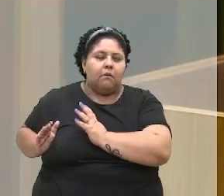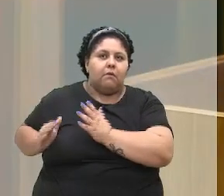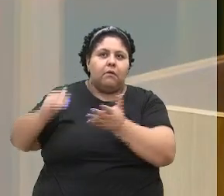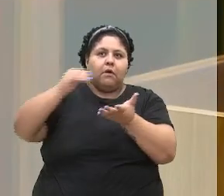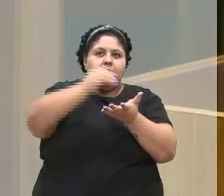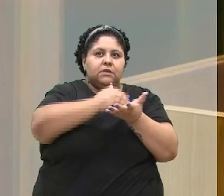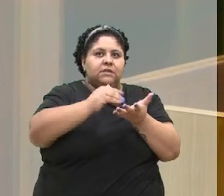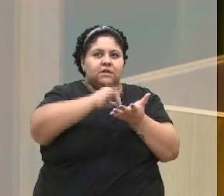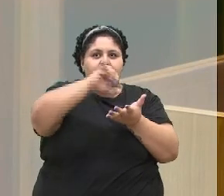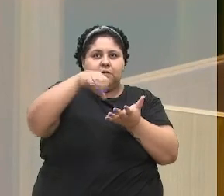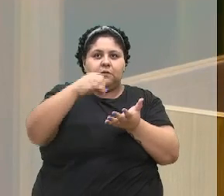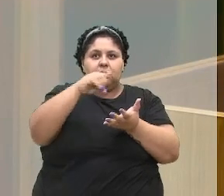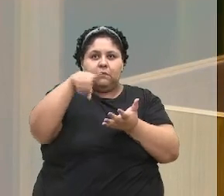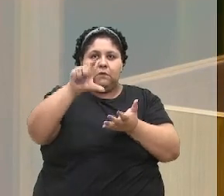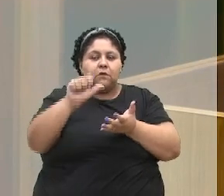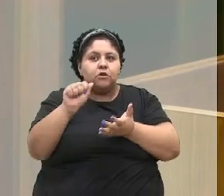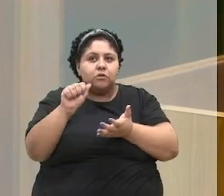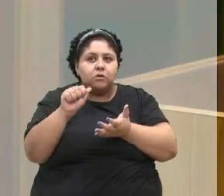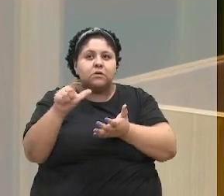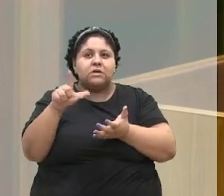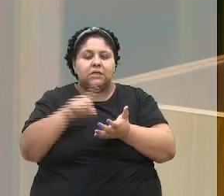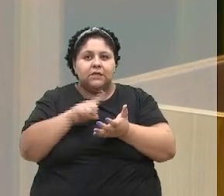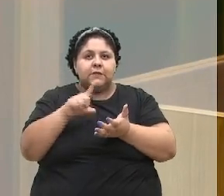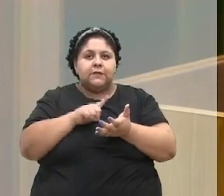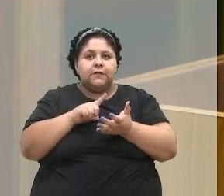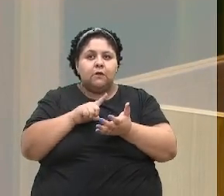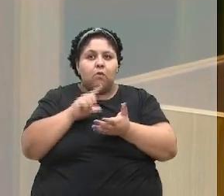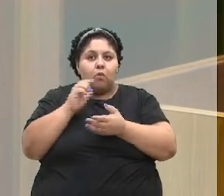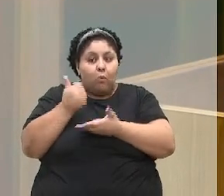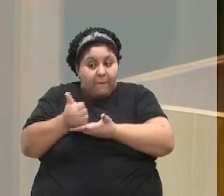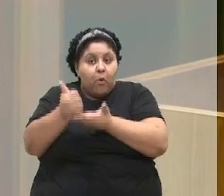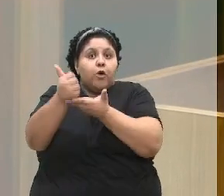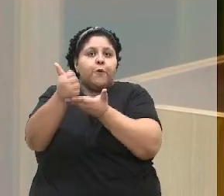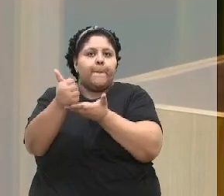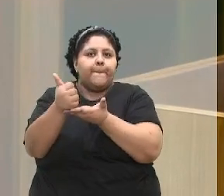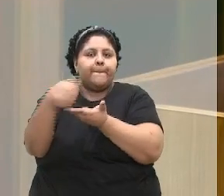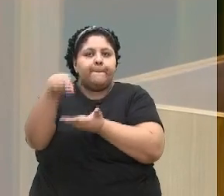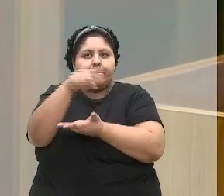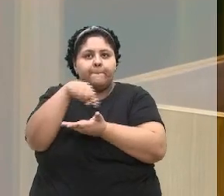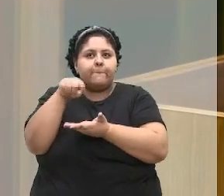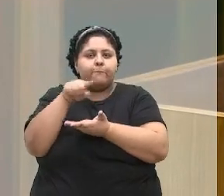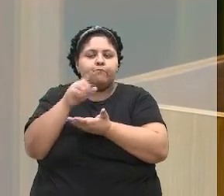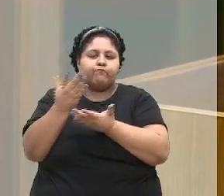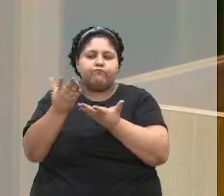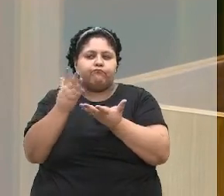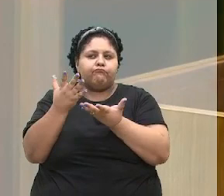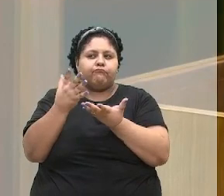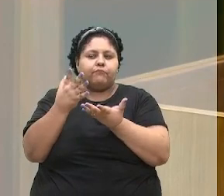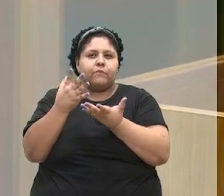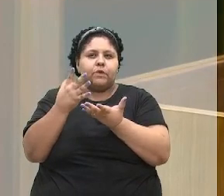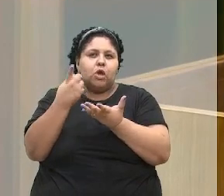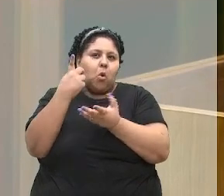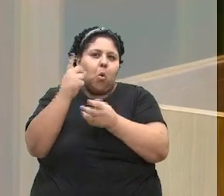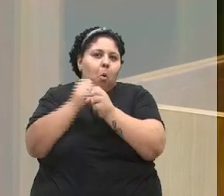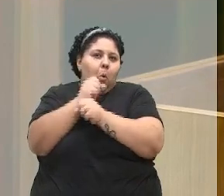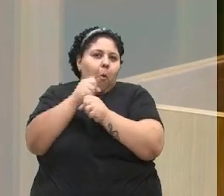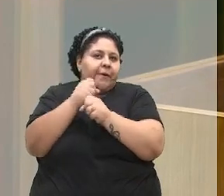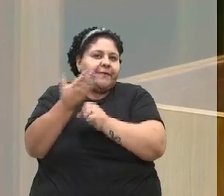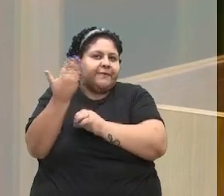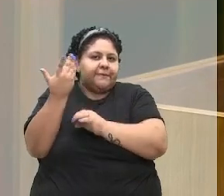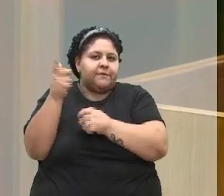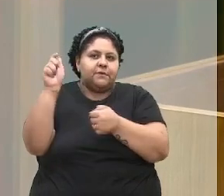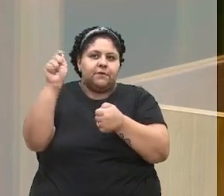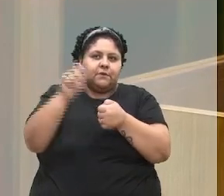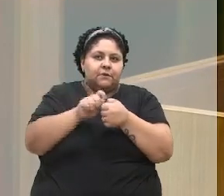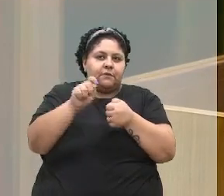Ex deu uma mão para nós, aí há quase um ano atrás, fazendo